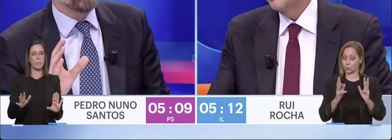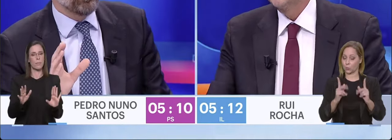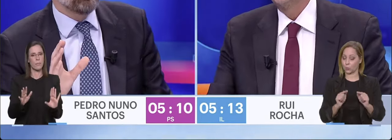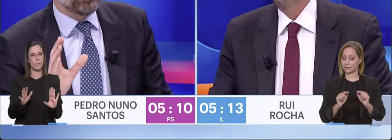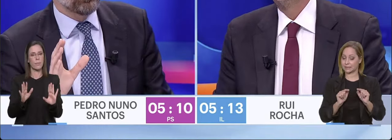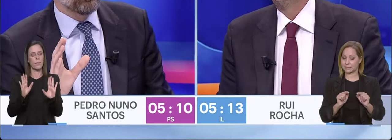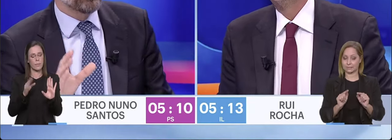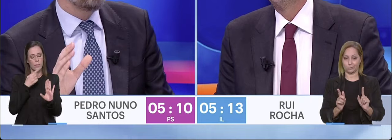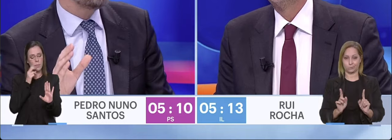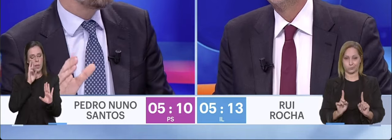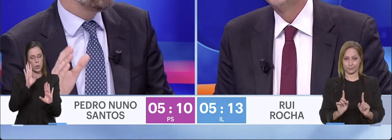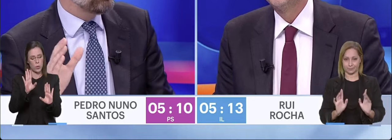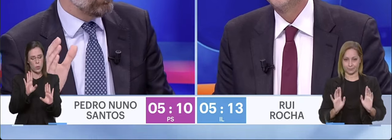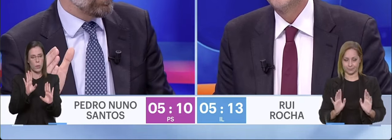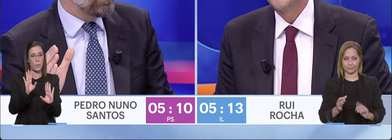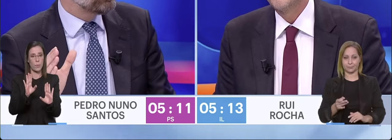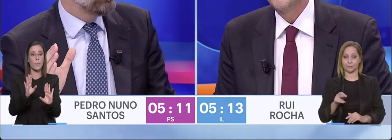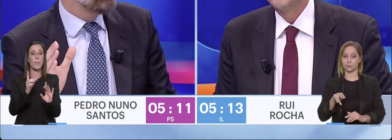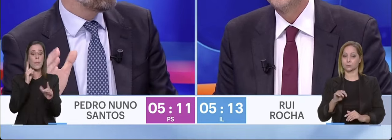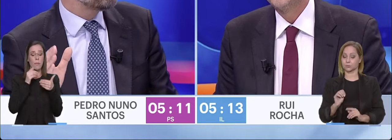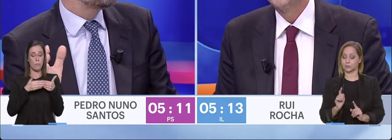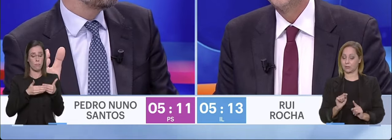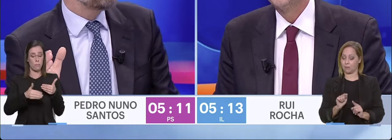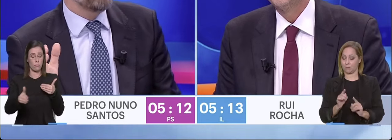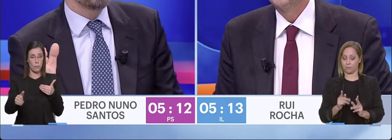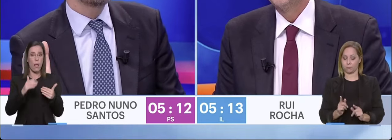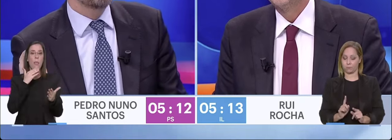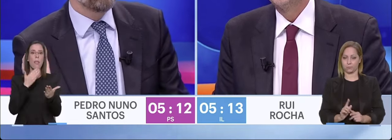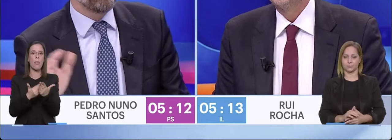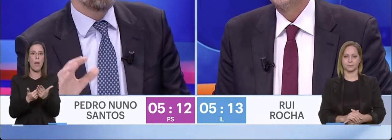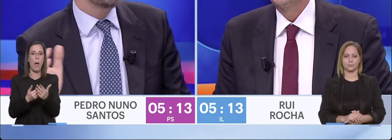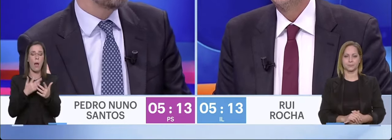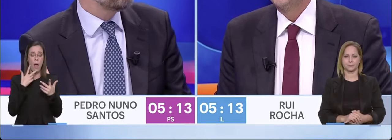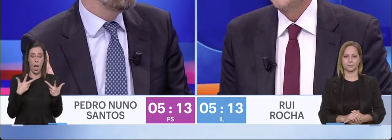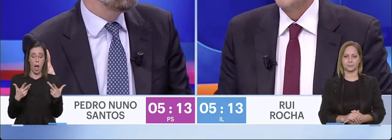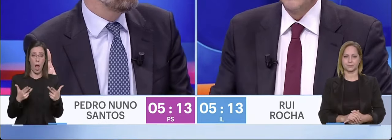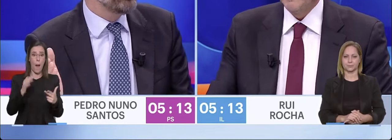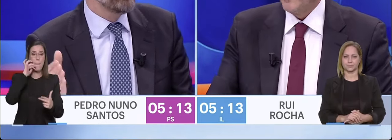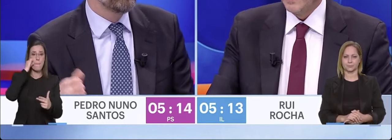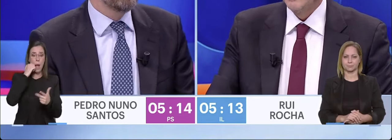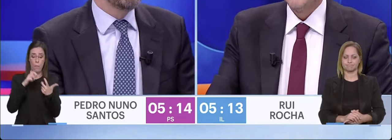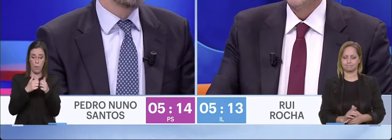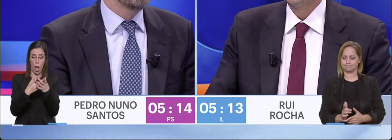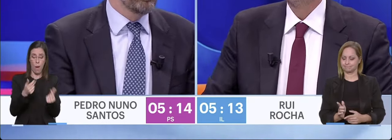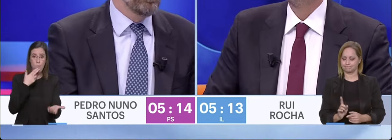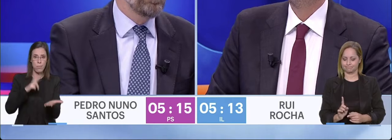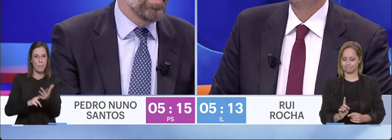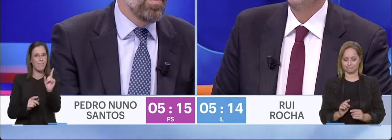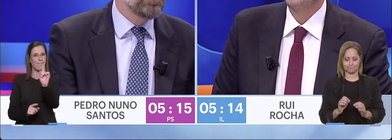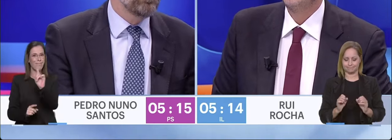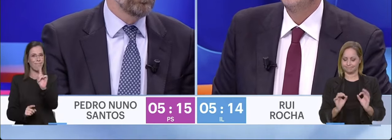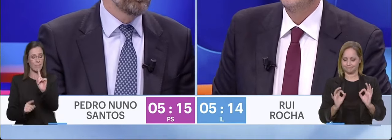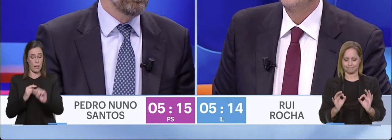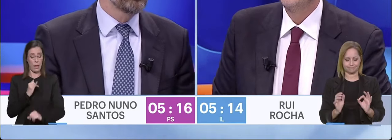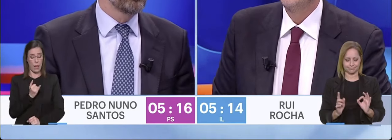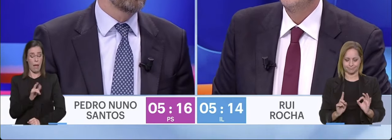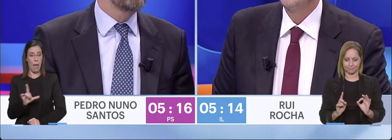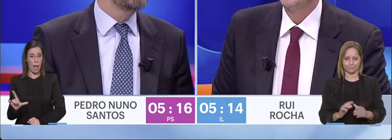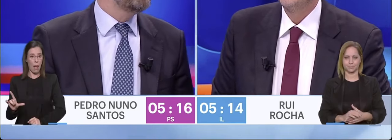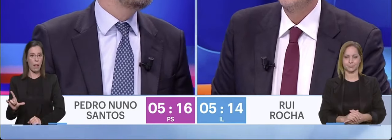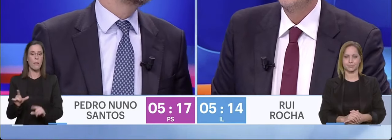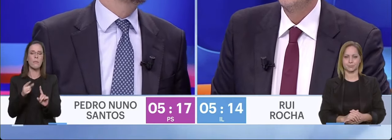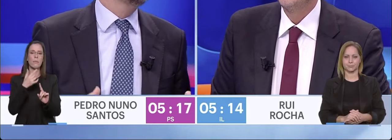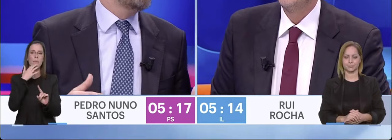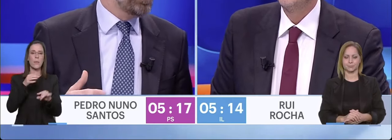S essas peço desculpa que infelizmente a prazo pode resultar em austeridade e não resolve nenhum problema o a a iniciativa Liberal